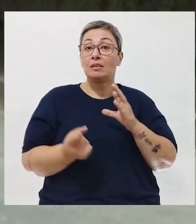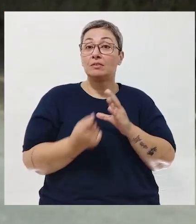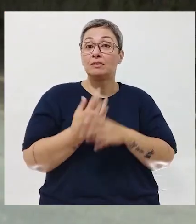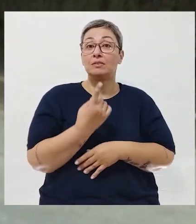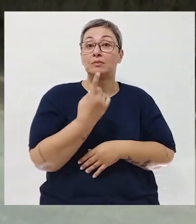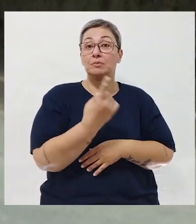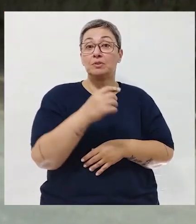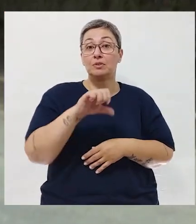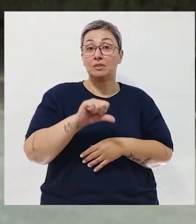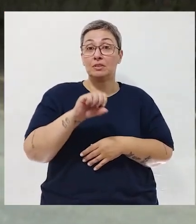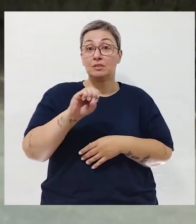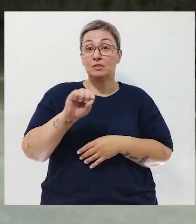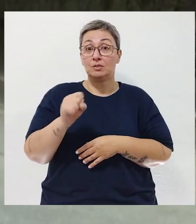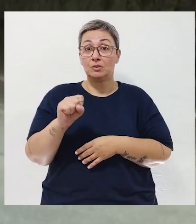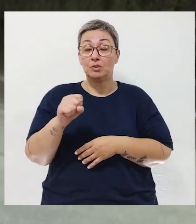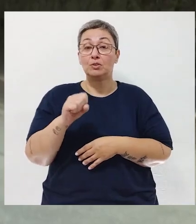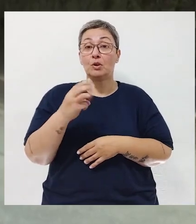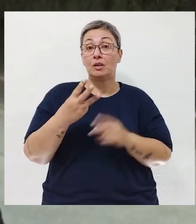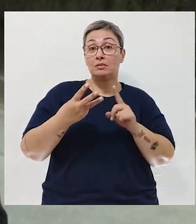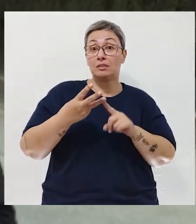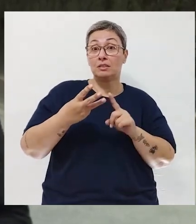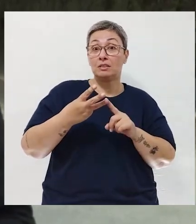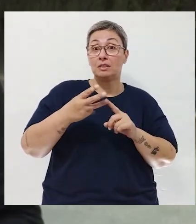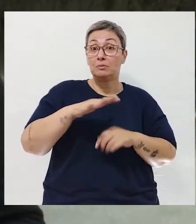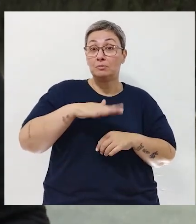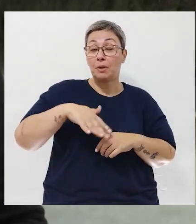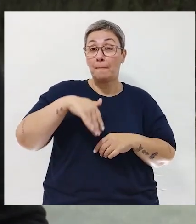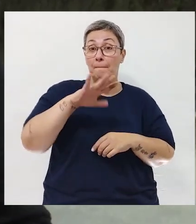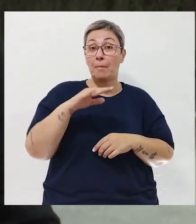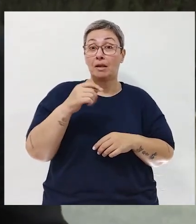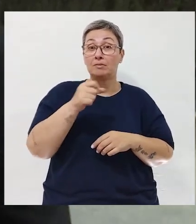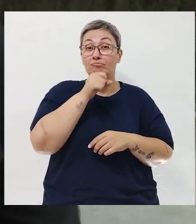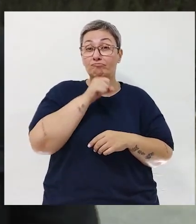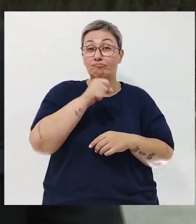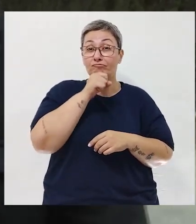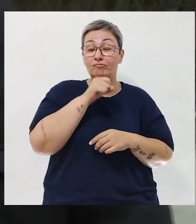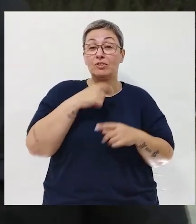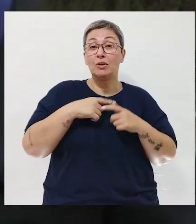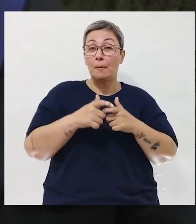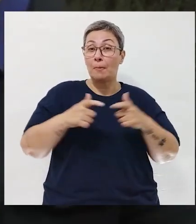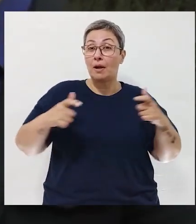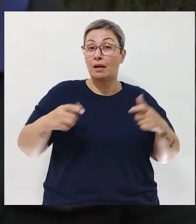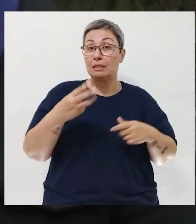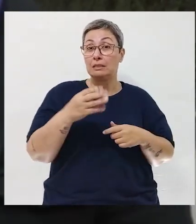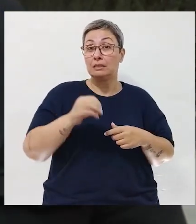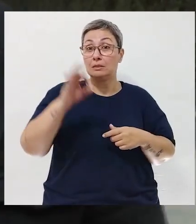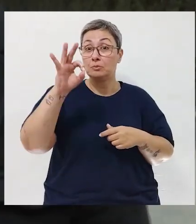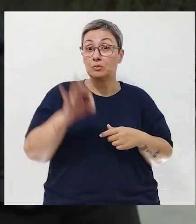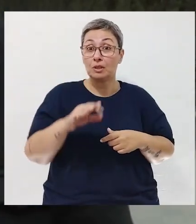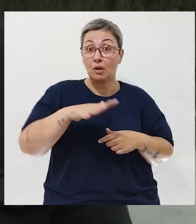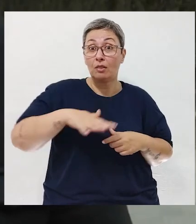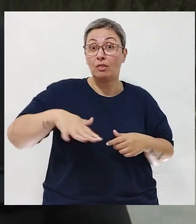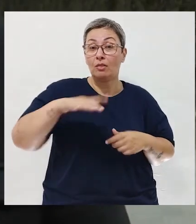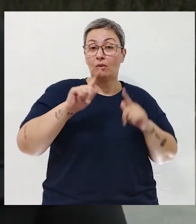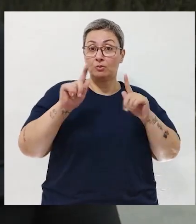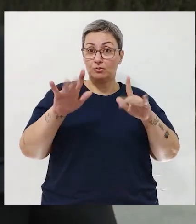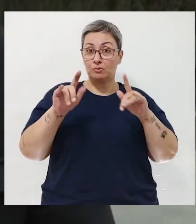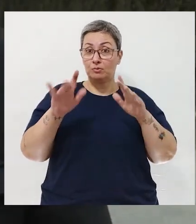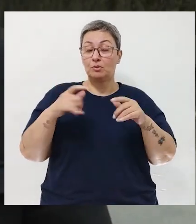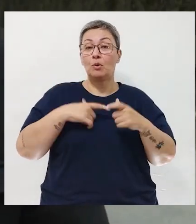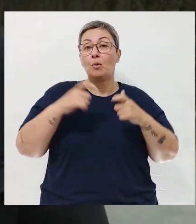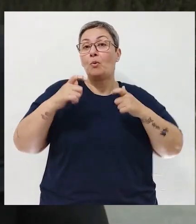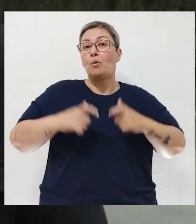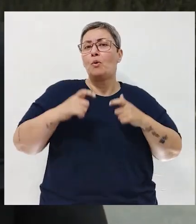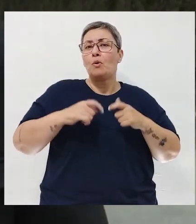Inaugurado em 1908, o Cabuçu é o terceiro bairro mais antigo e um dos maiores, ocupando cerca de 30% do território de Guarulhos. O